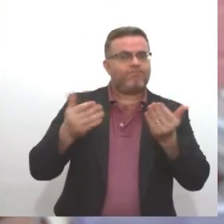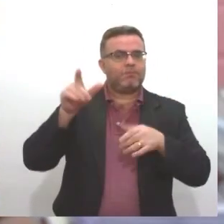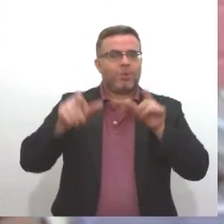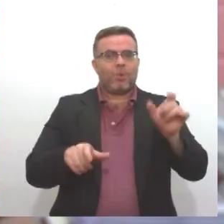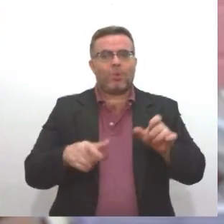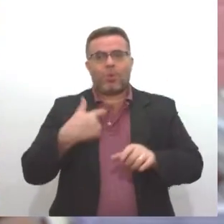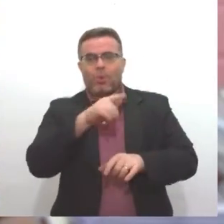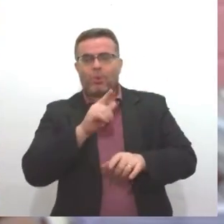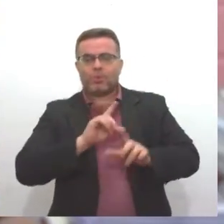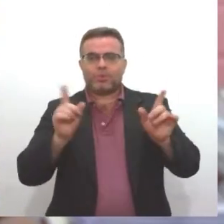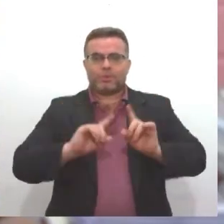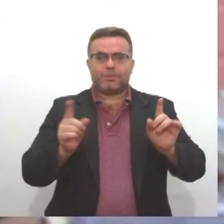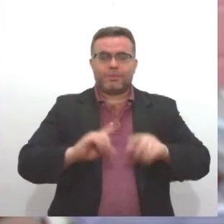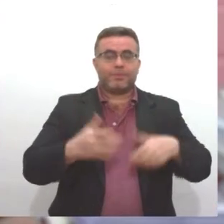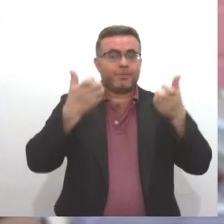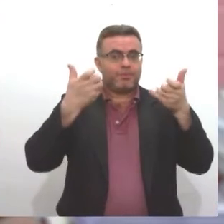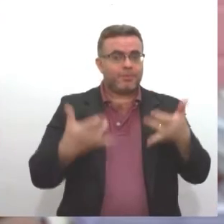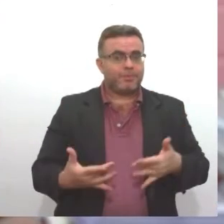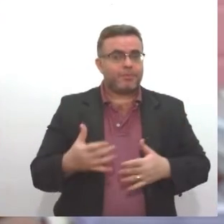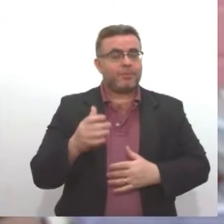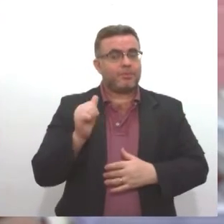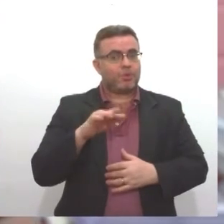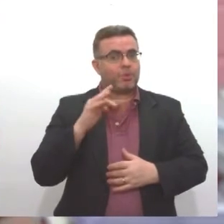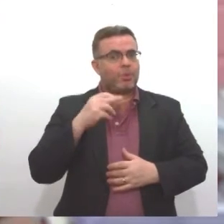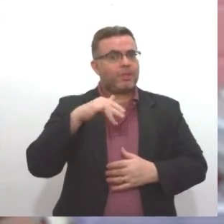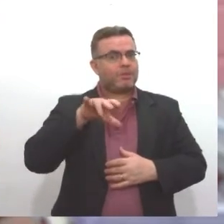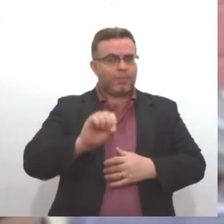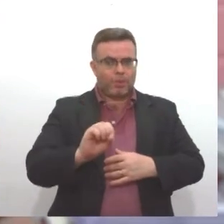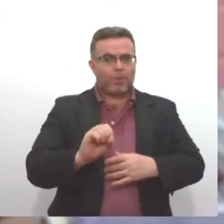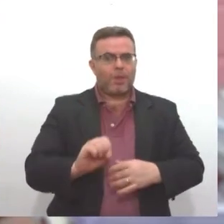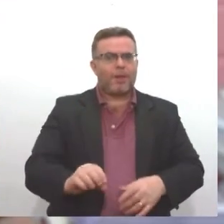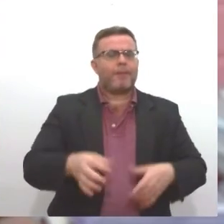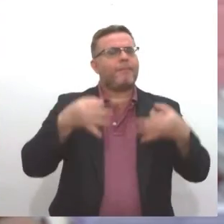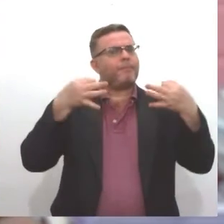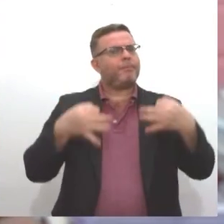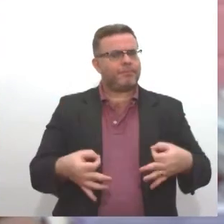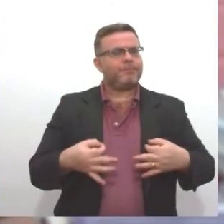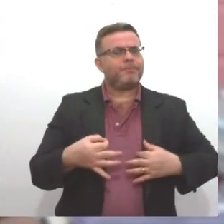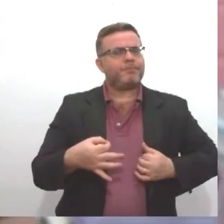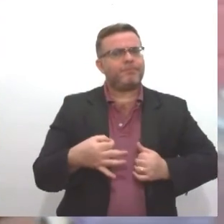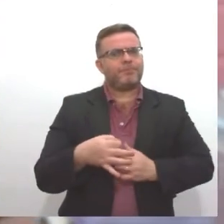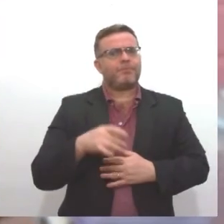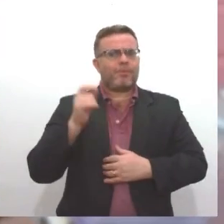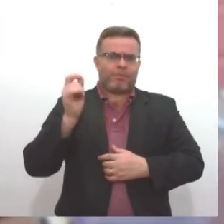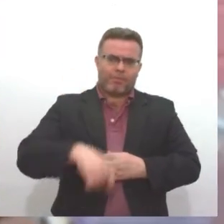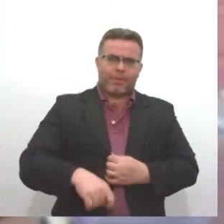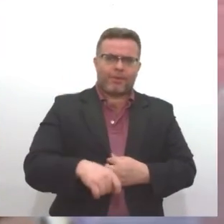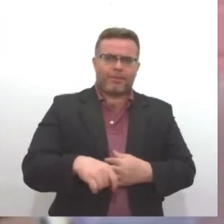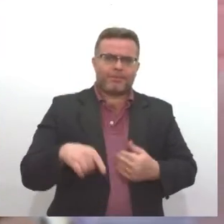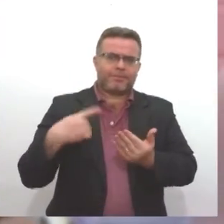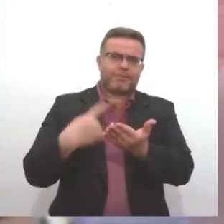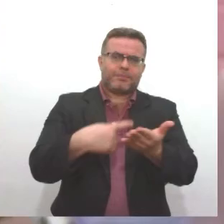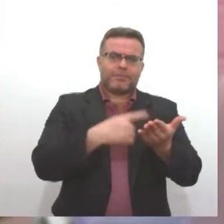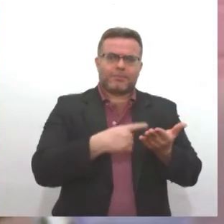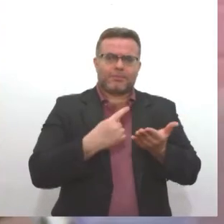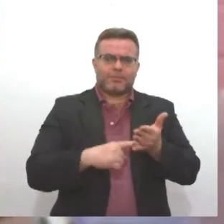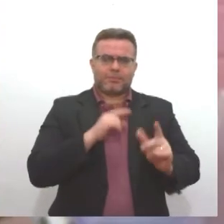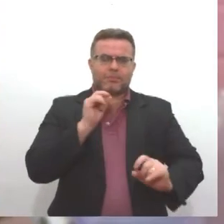eu me refiro nesse comentário é o ateísmo mais radical, que é um ateísmo que basicamente faz